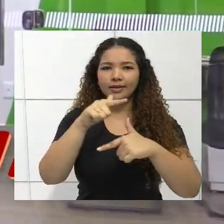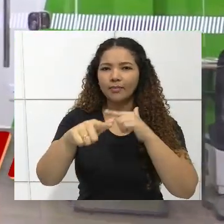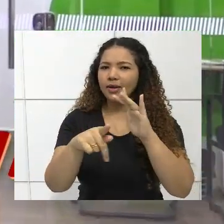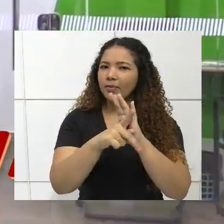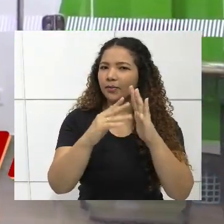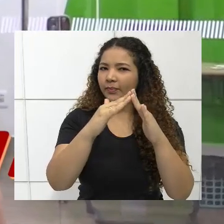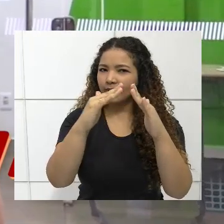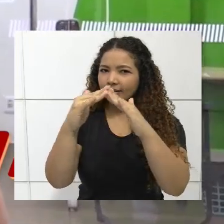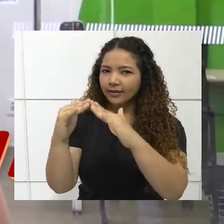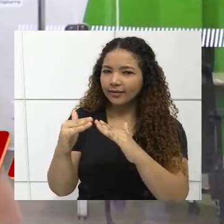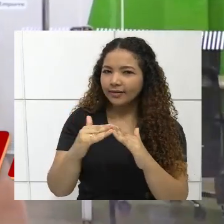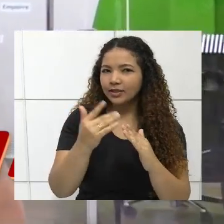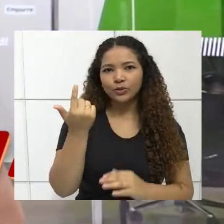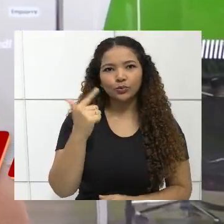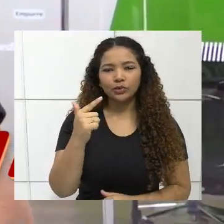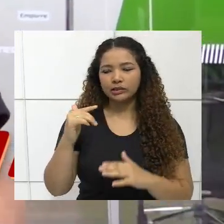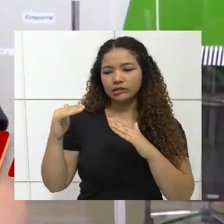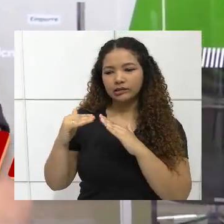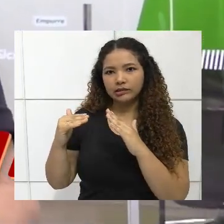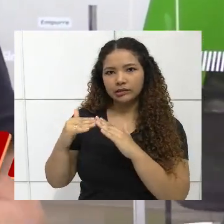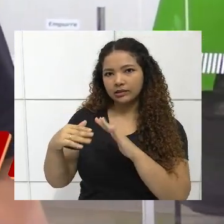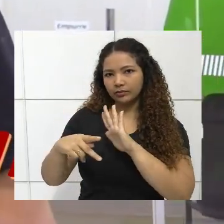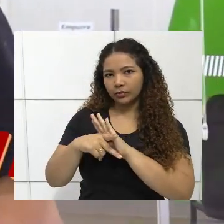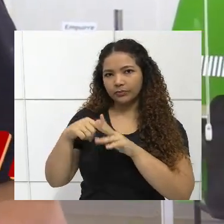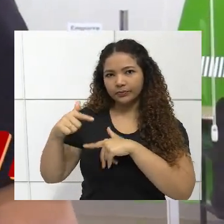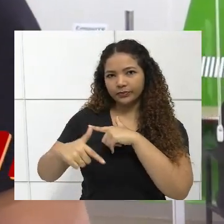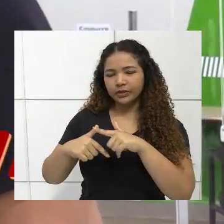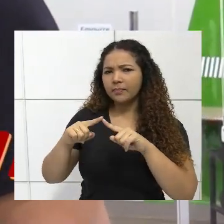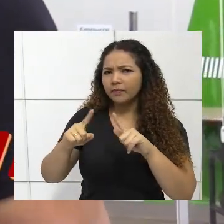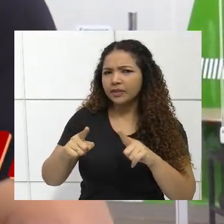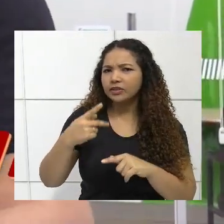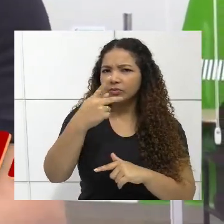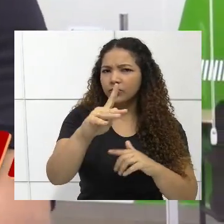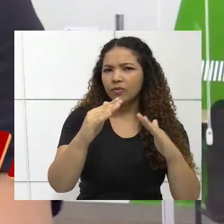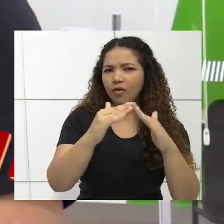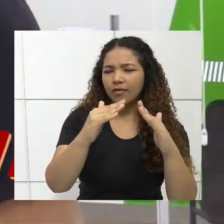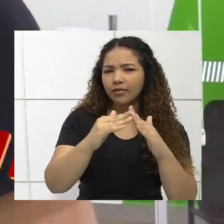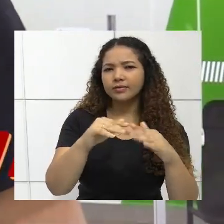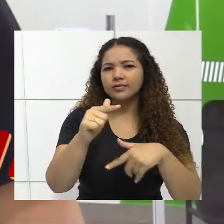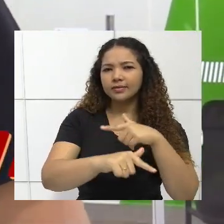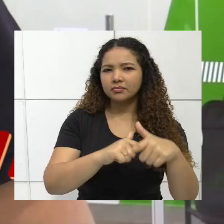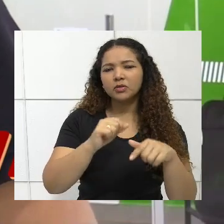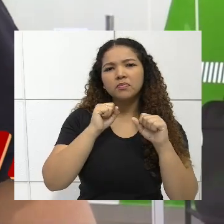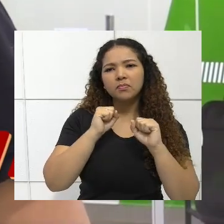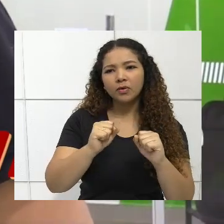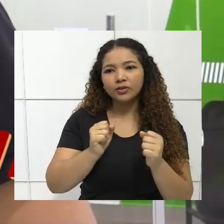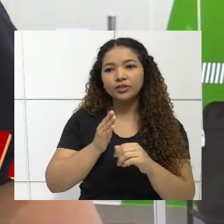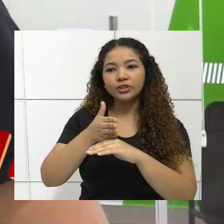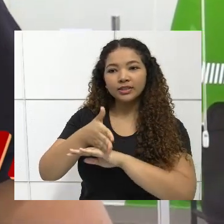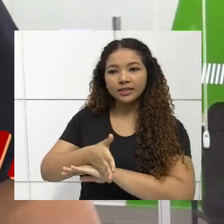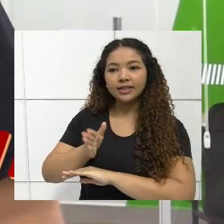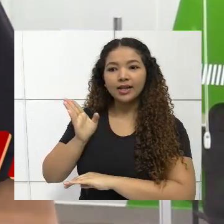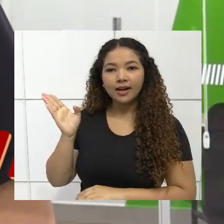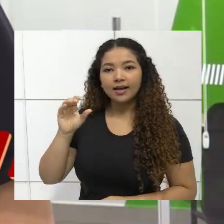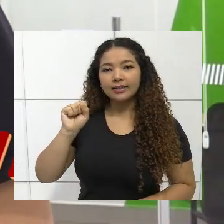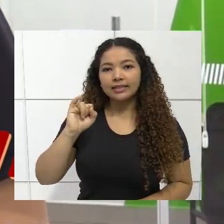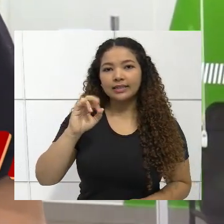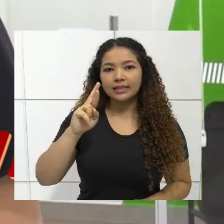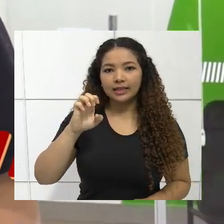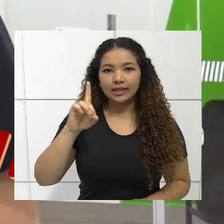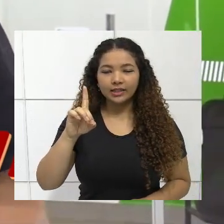espaço físico ainda, né? Que eles possam vir para cá utilizar desse espaço maravilhoso que é a nossa agência